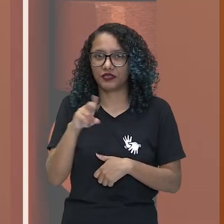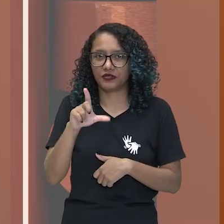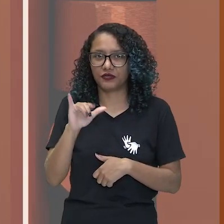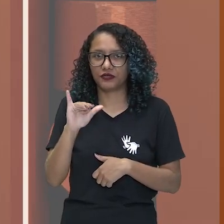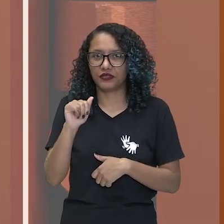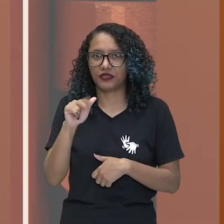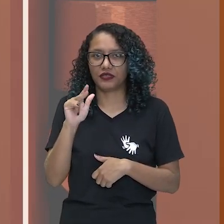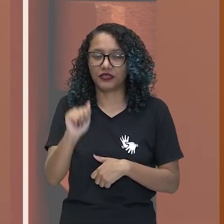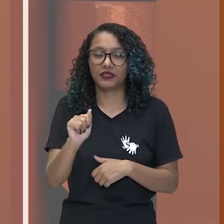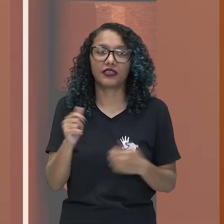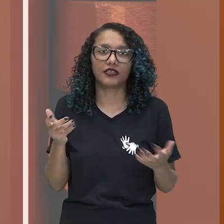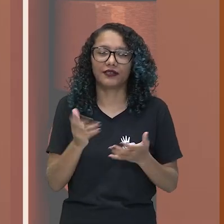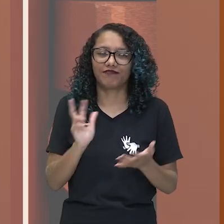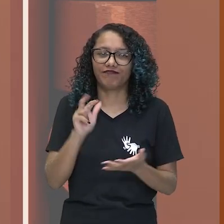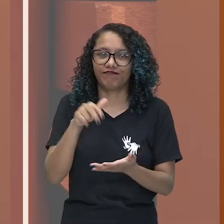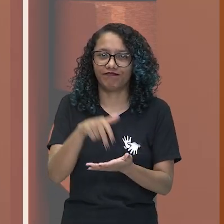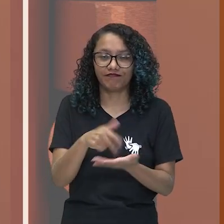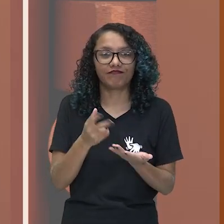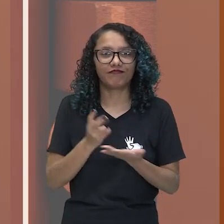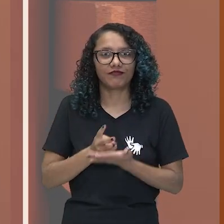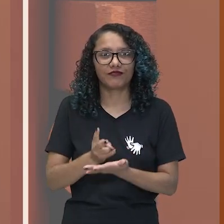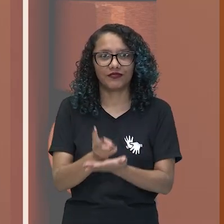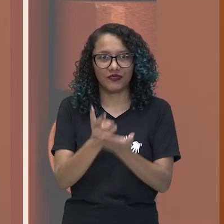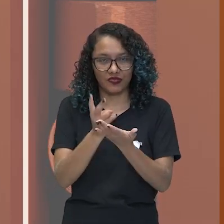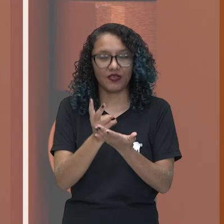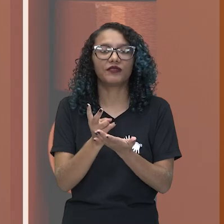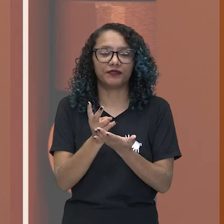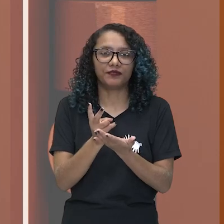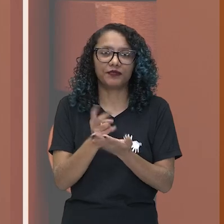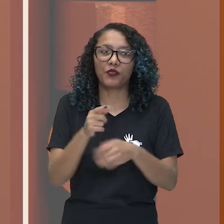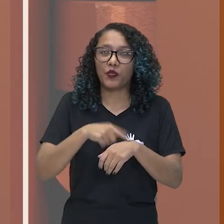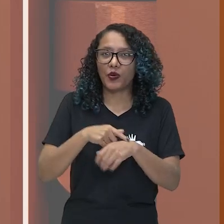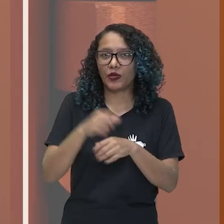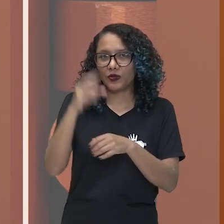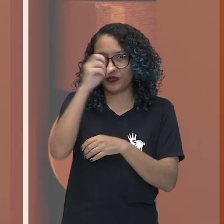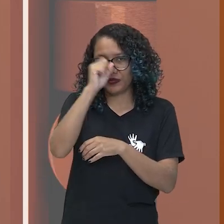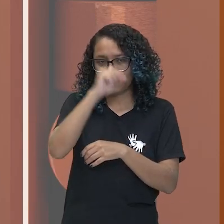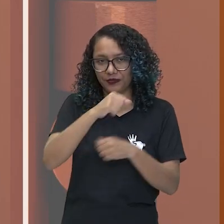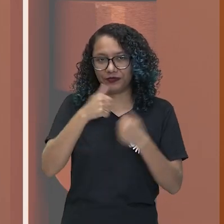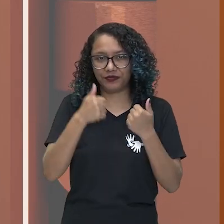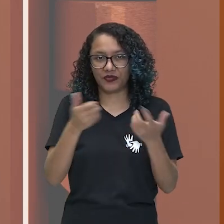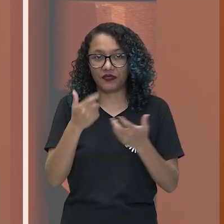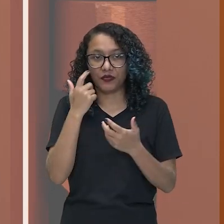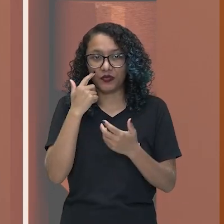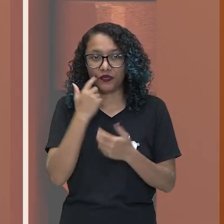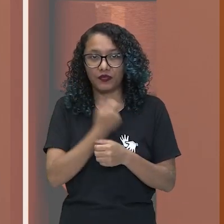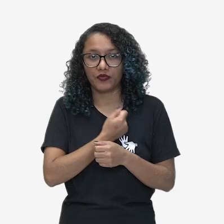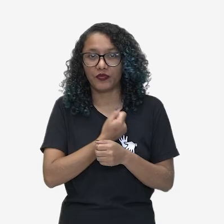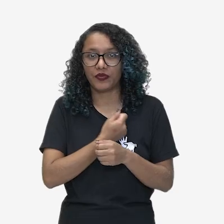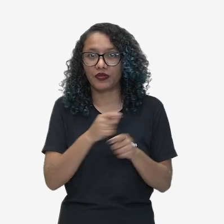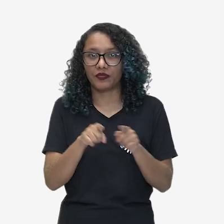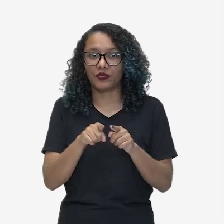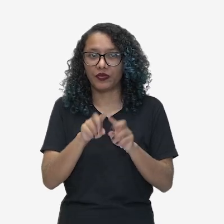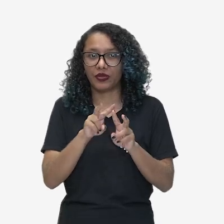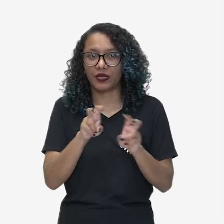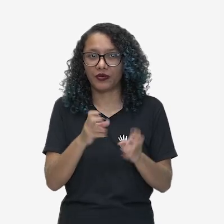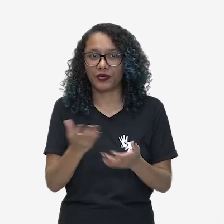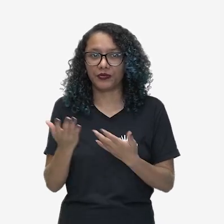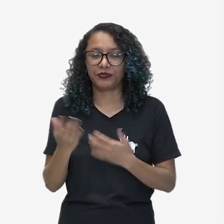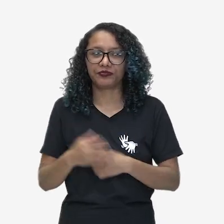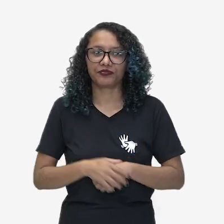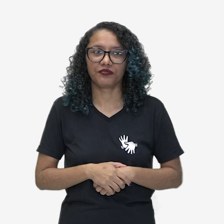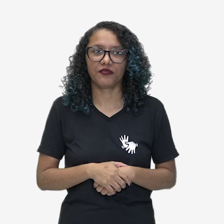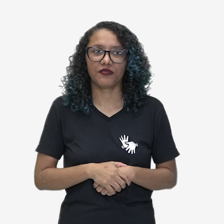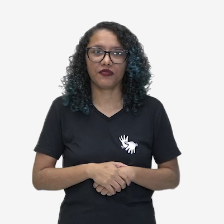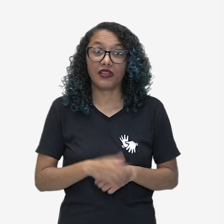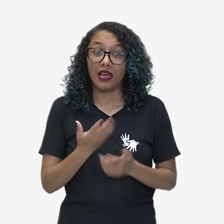estarei acompanhando vocês por mais este conhecimento. Vamos verificar o número e o objeto de conhecimento da aula de hoje. Estamos na